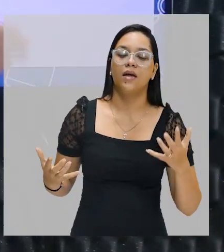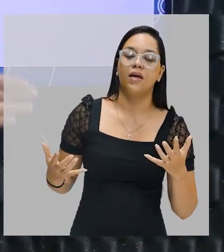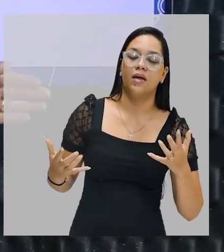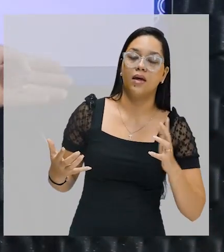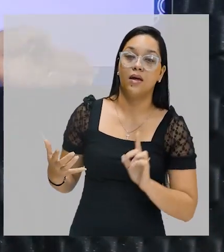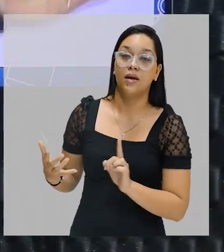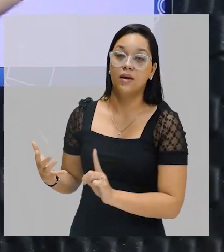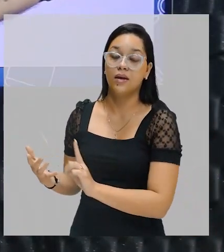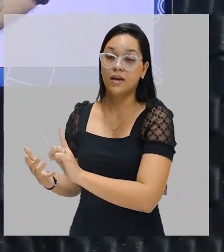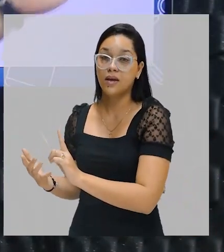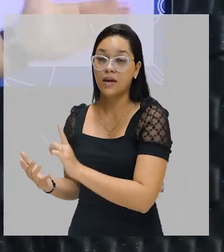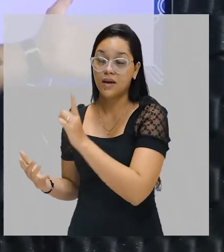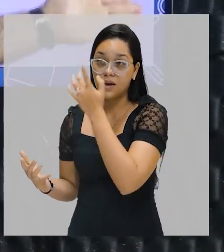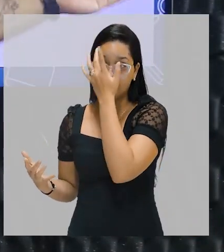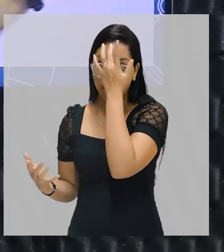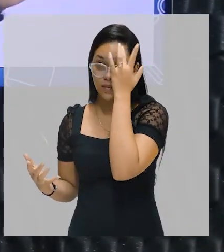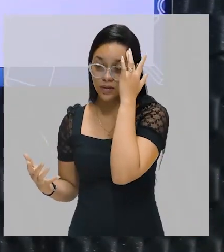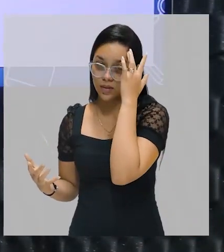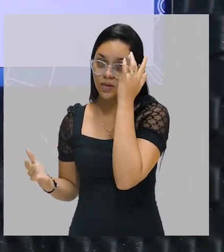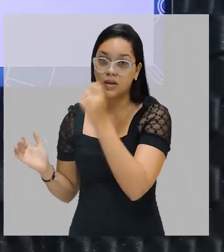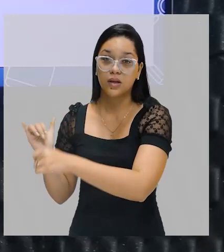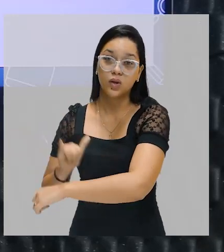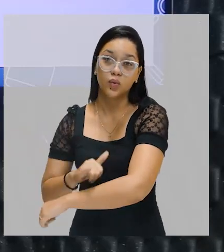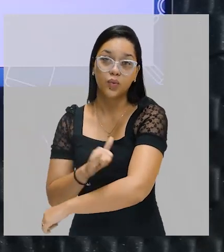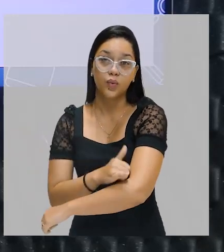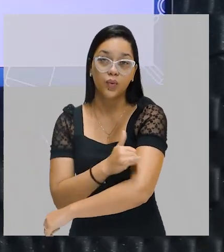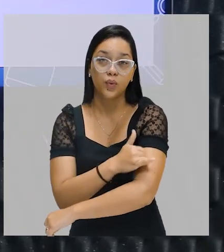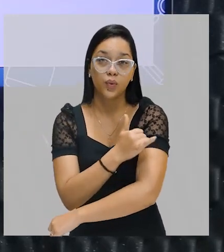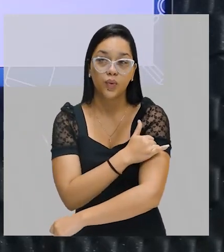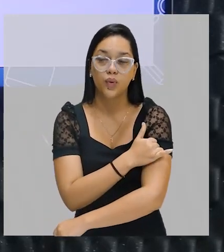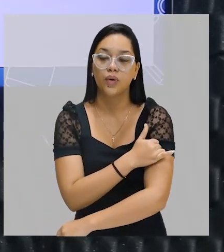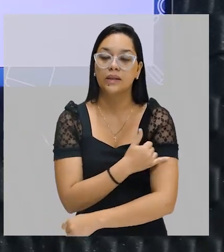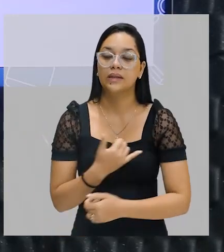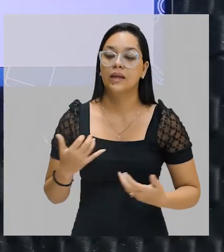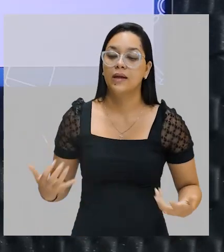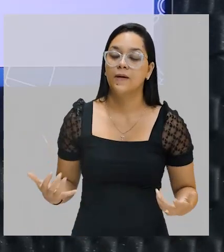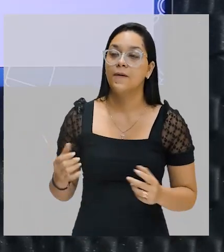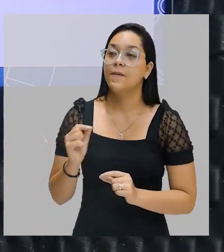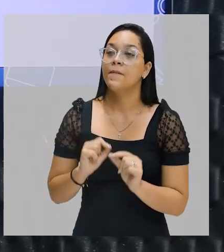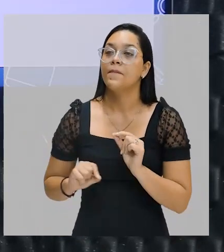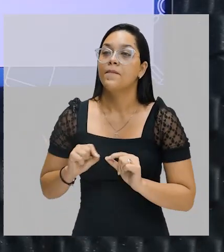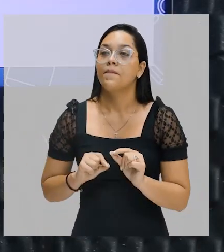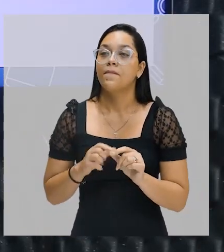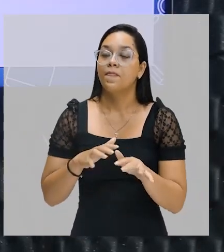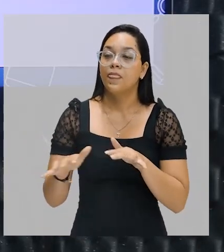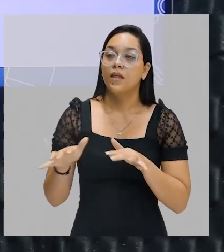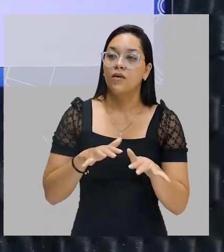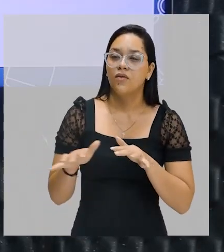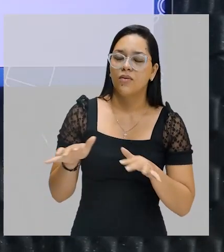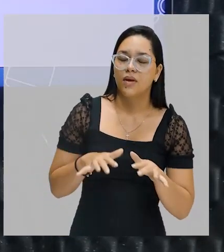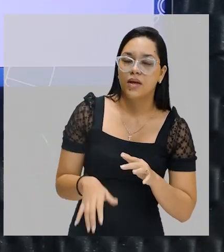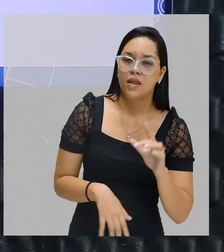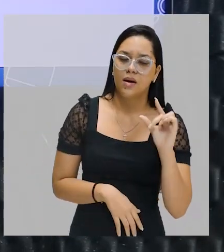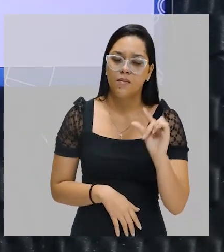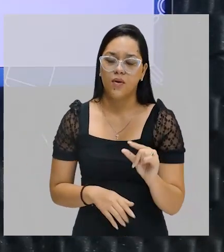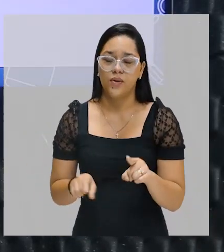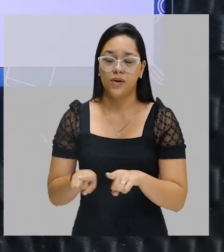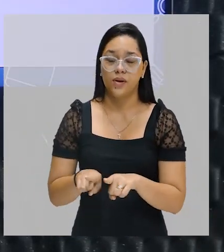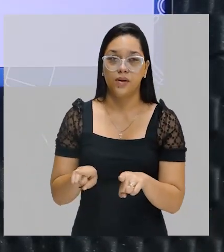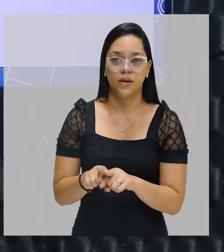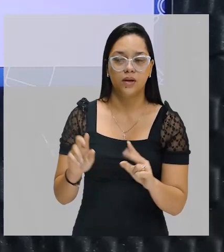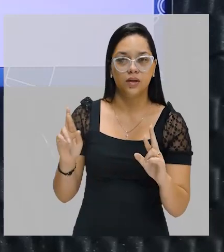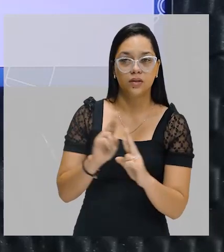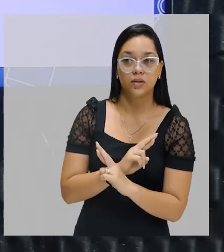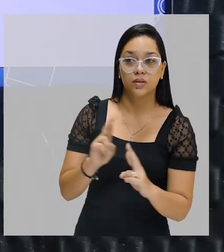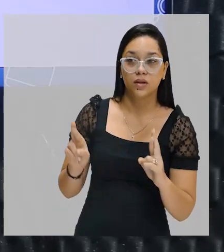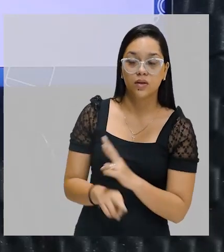sapiens, e aqui o homens sedentários, que é aquele homem que ele se movimenta pouco, e ainda mais associada com